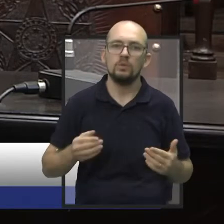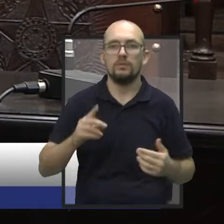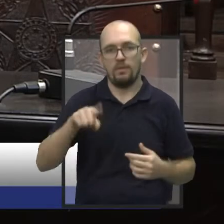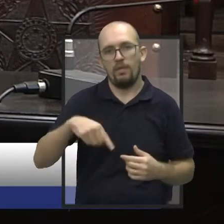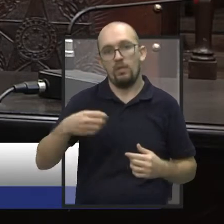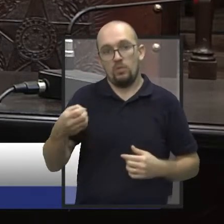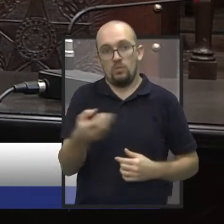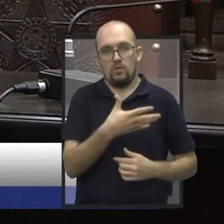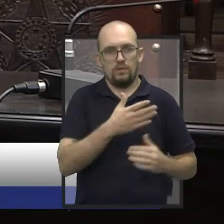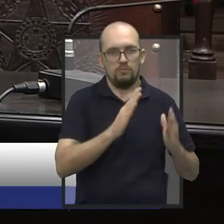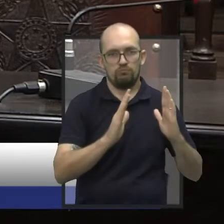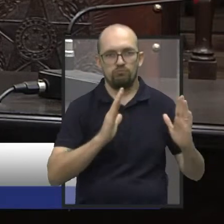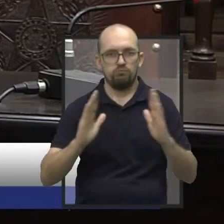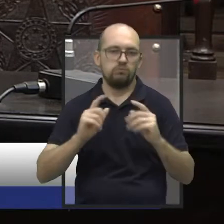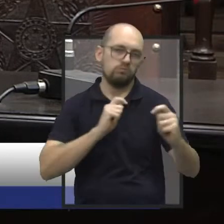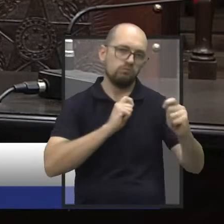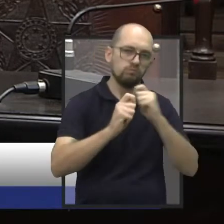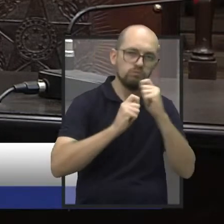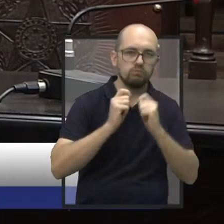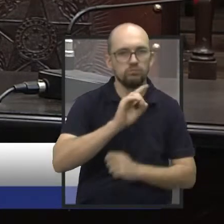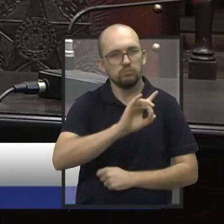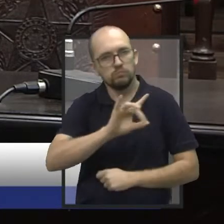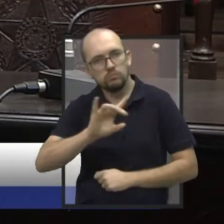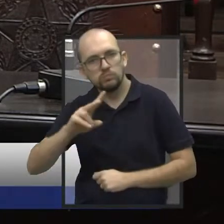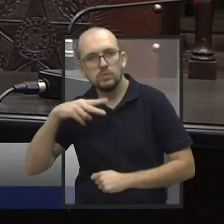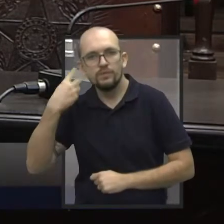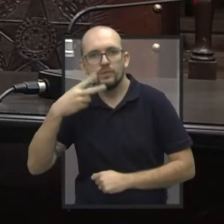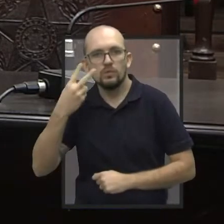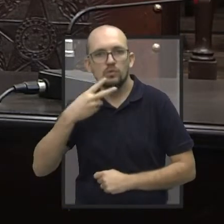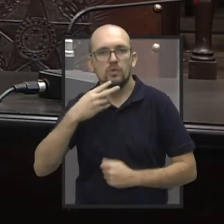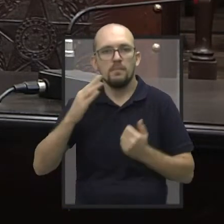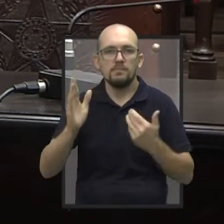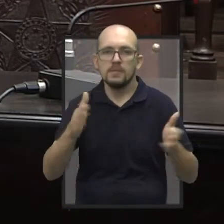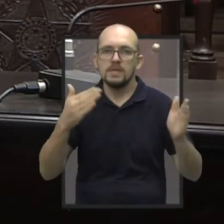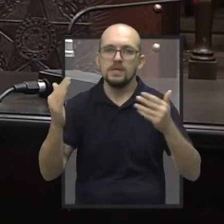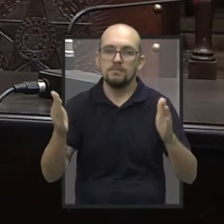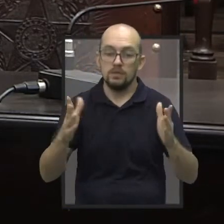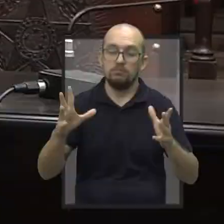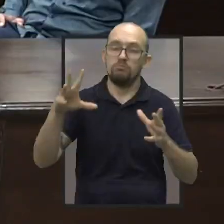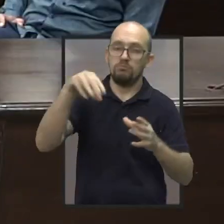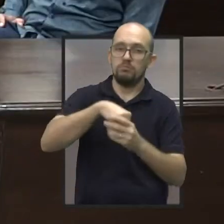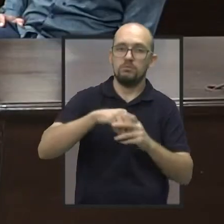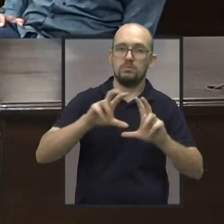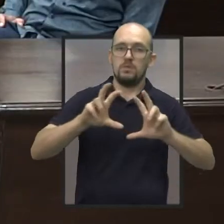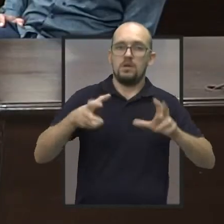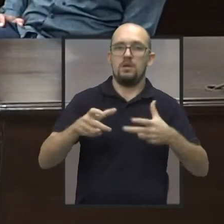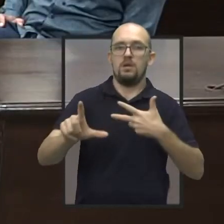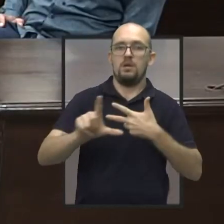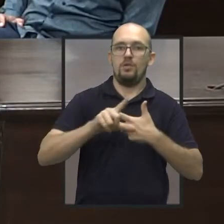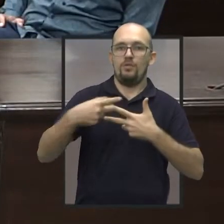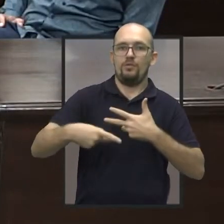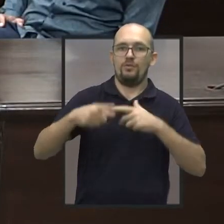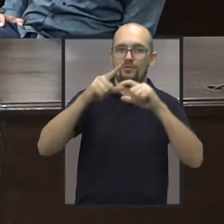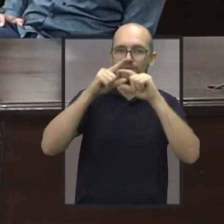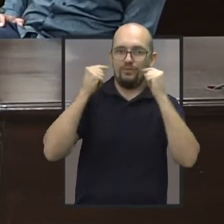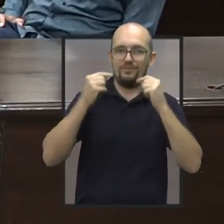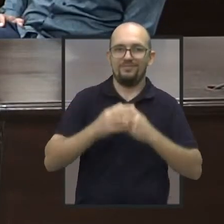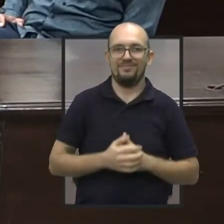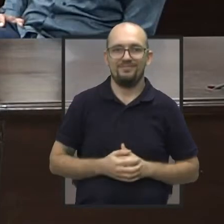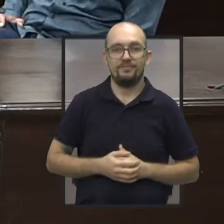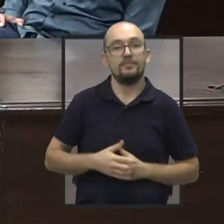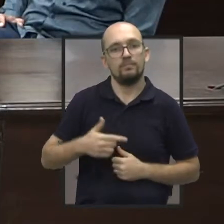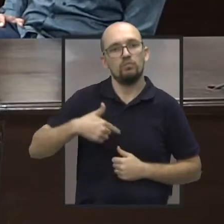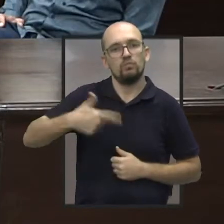nova rodada de entrevistas com os parlamentares que compõem o Legislativo Jaúense. Mais uma vez nós estamos gravando aqui